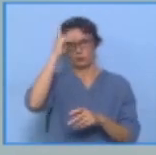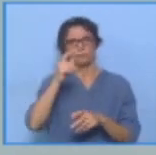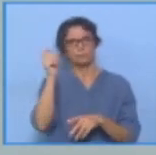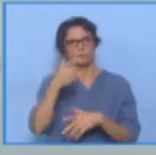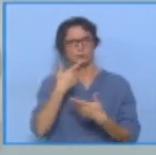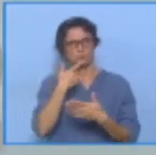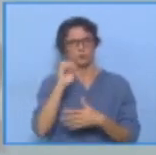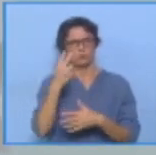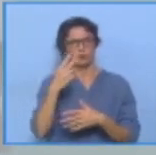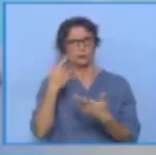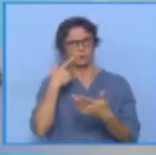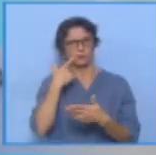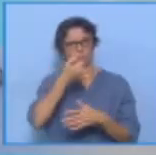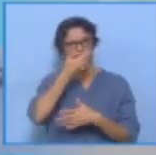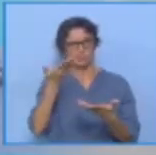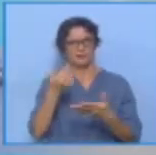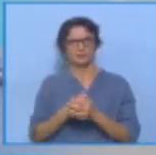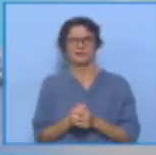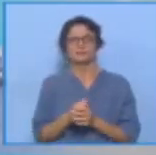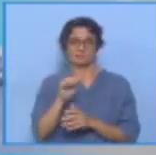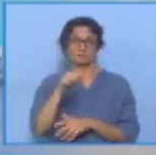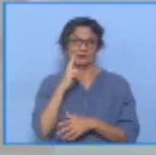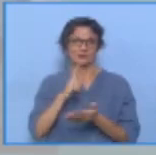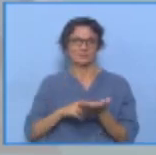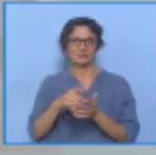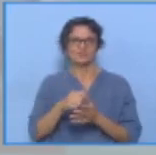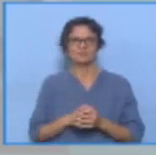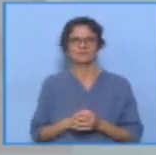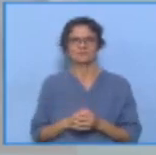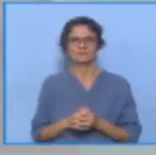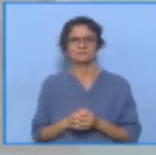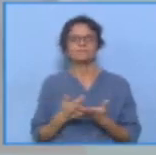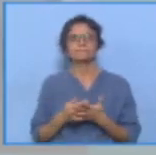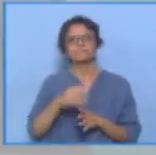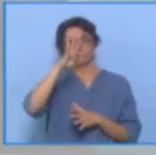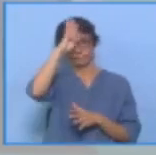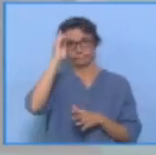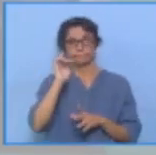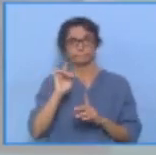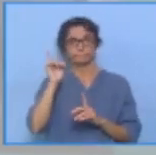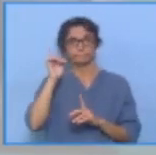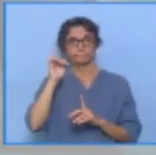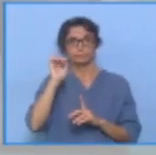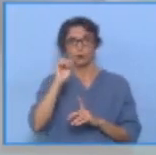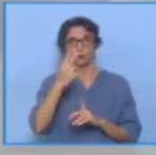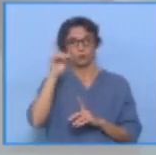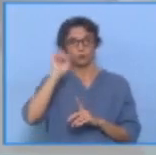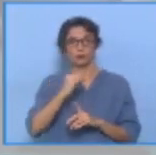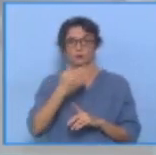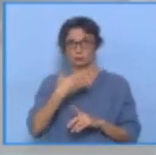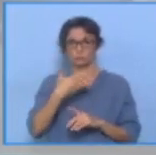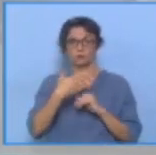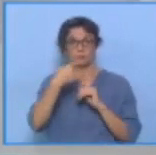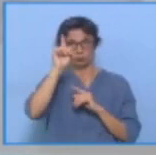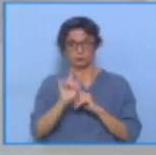preenchido. Sim, claro, já nos preparamos para isso. Vamos por partes. O Papa inicia neste dia 1 de outubro o mês